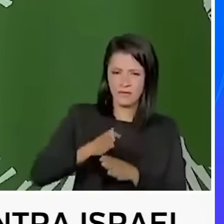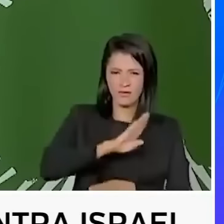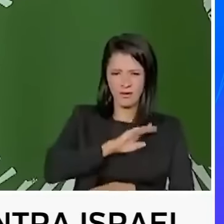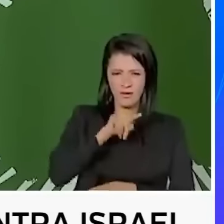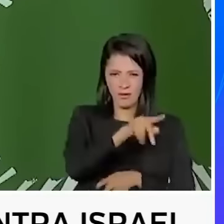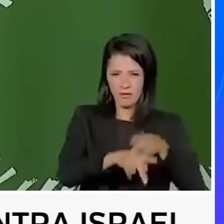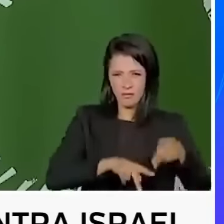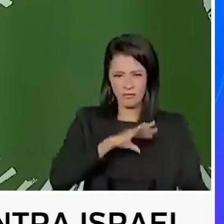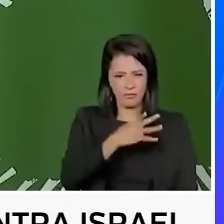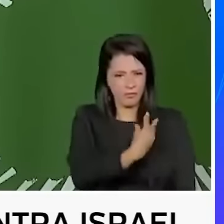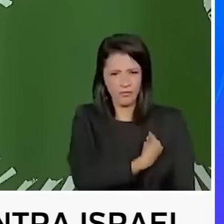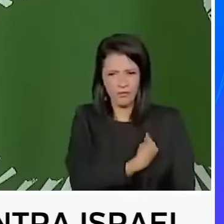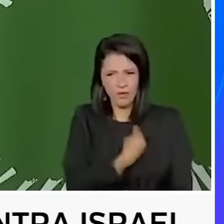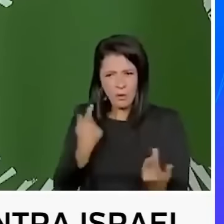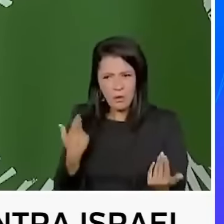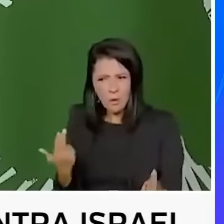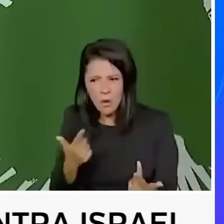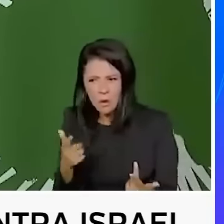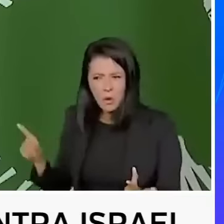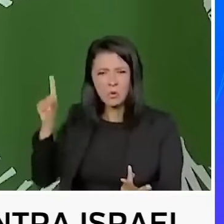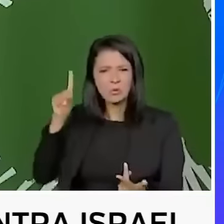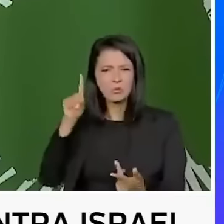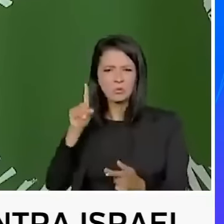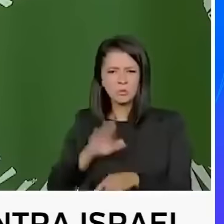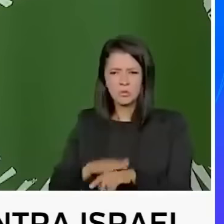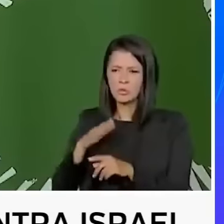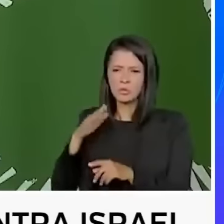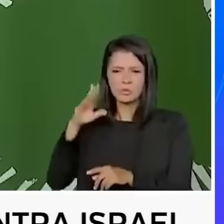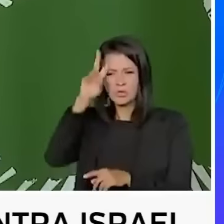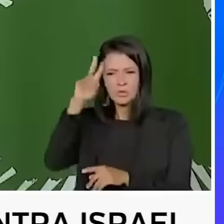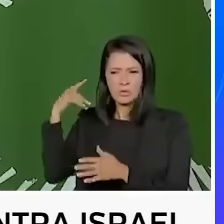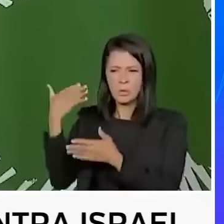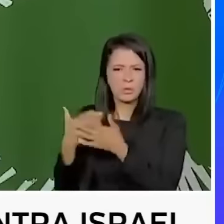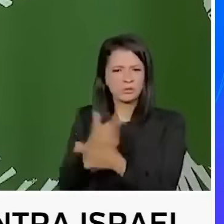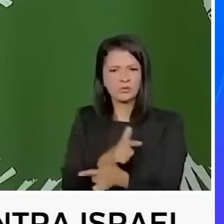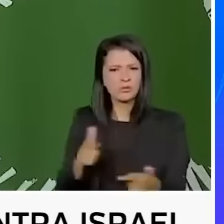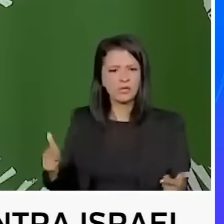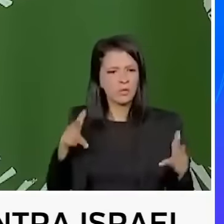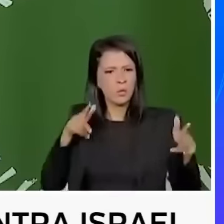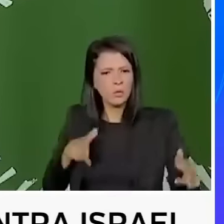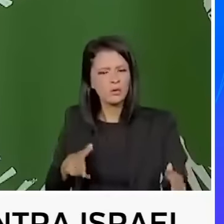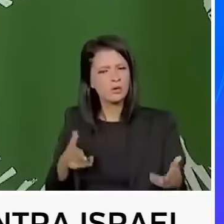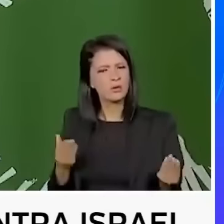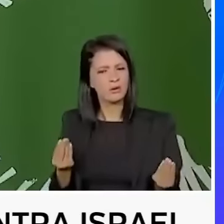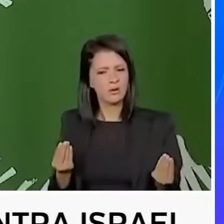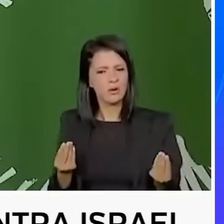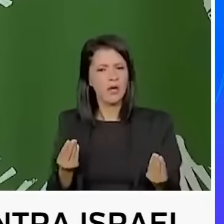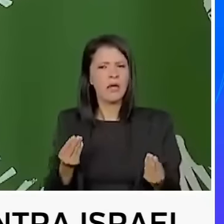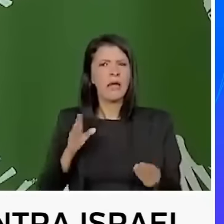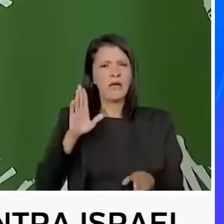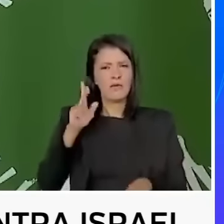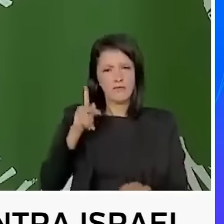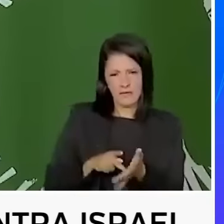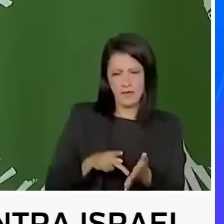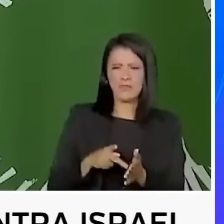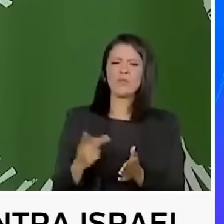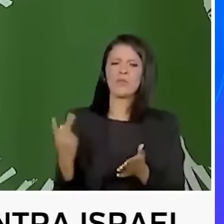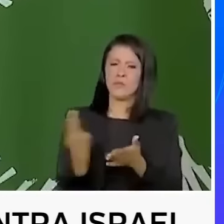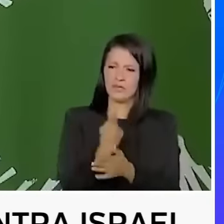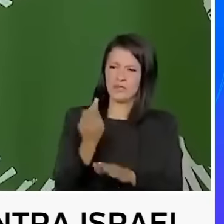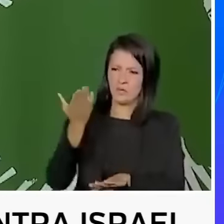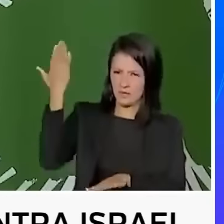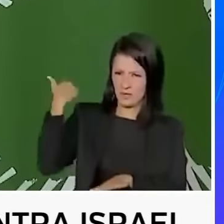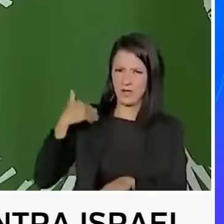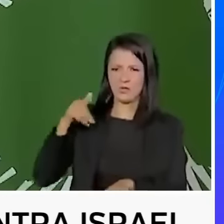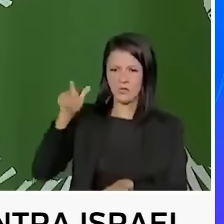posicionamento Nacional diante da crise de décadas no Oriente médio a crise eclodiu depois que Lula comparou O que ocorre em Gaza com os atos